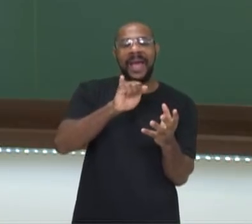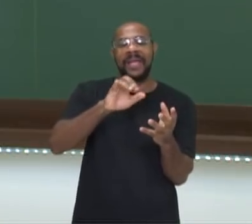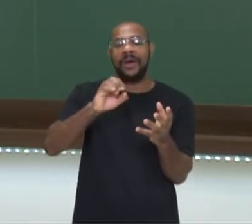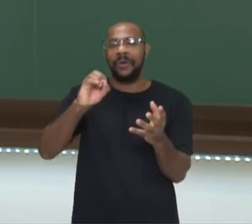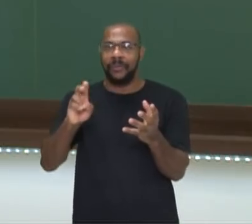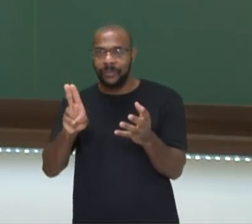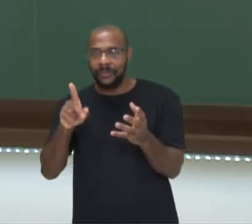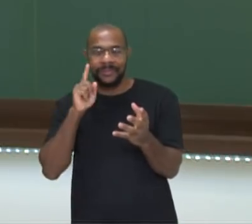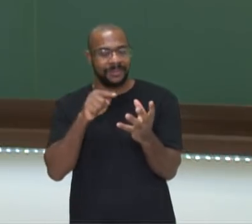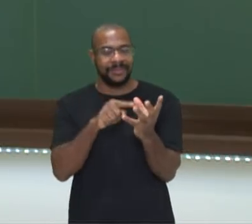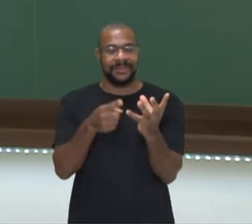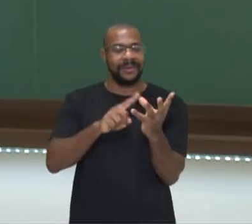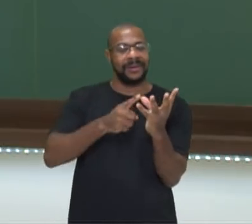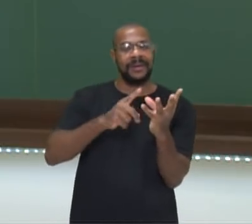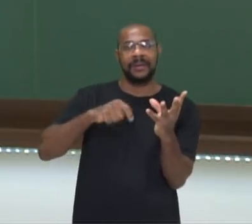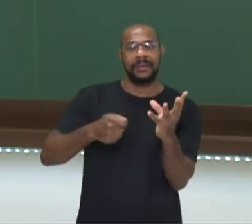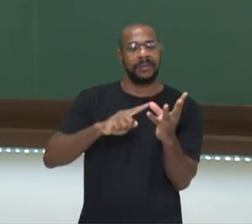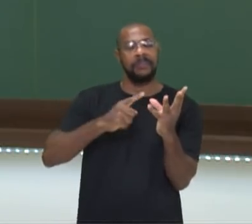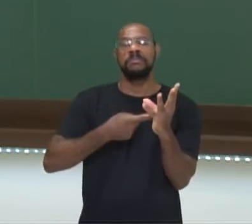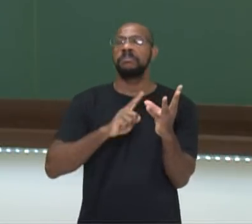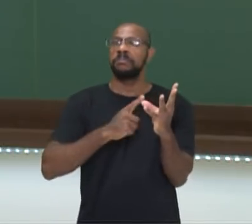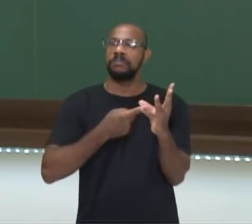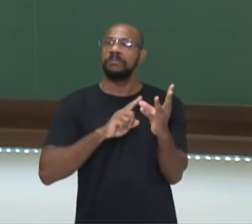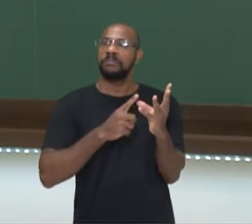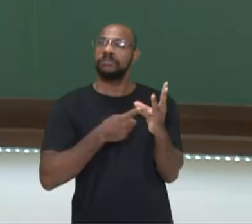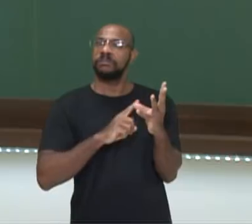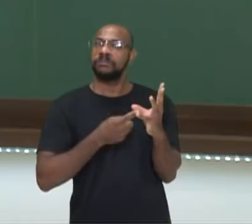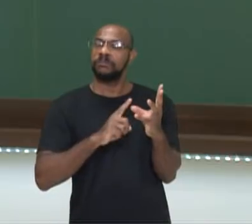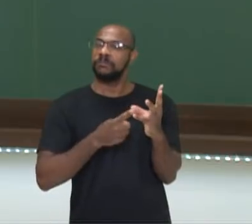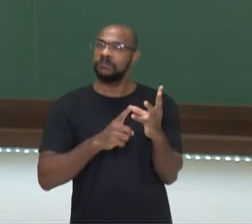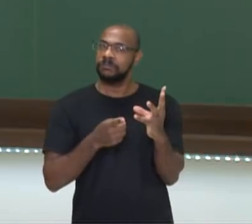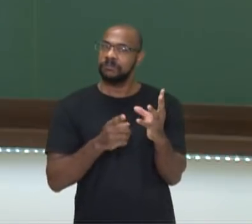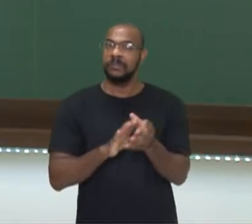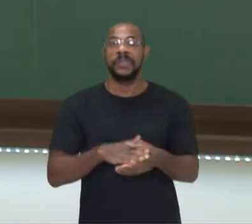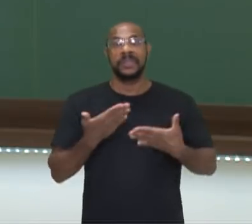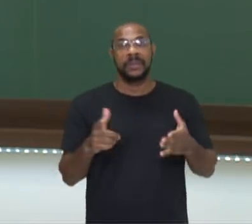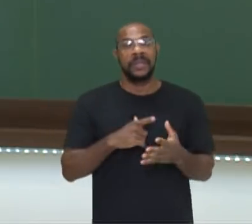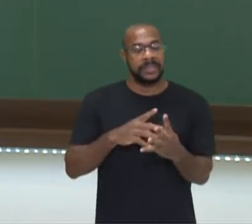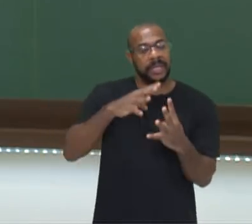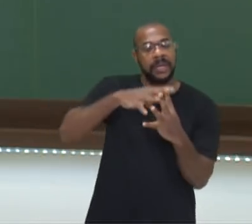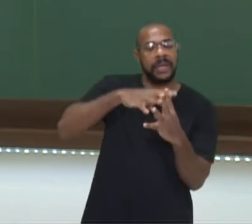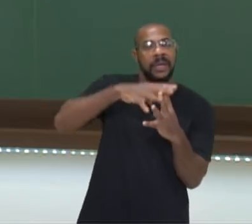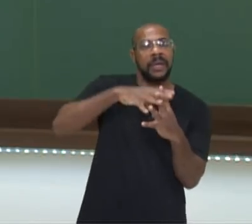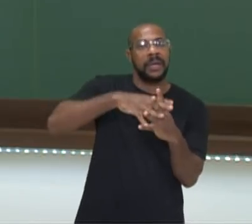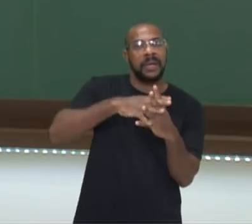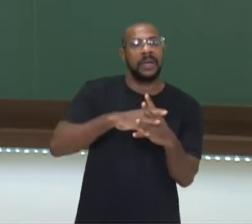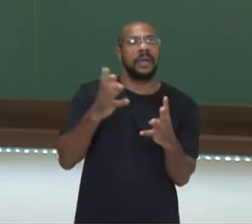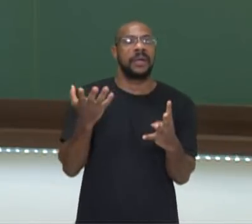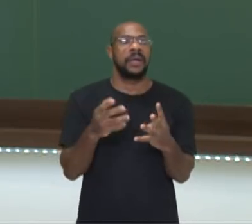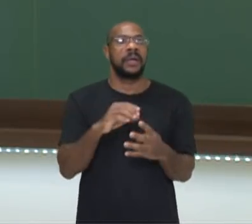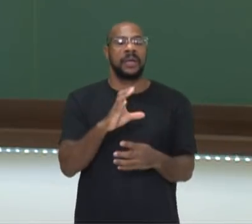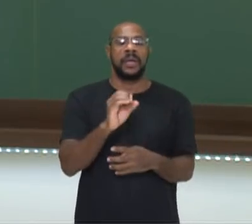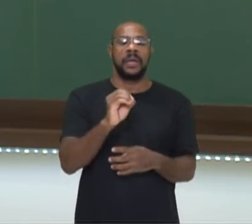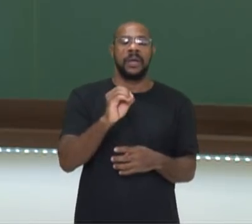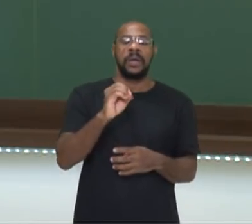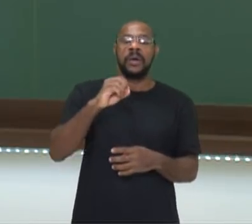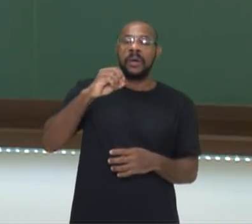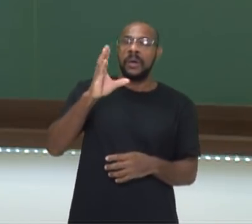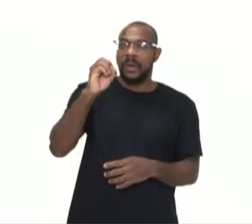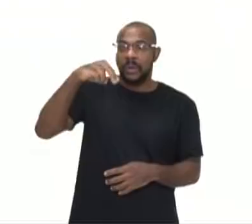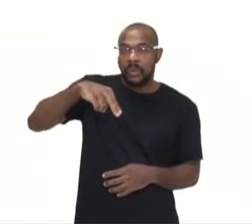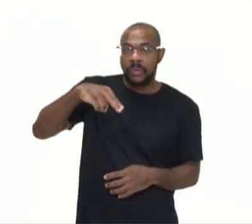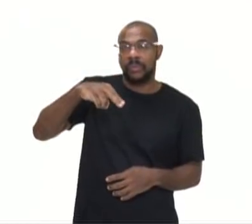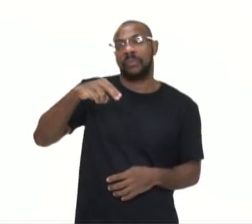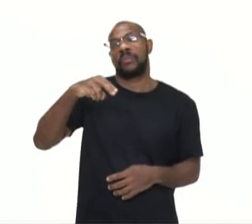aliteração consiste na repetição do som da consoante. E a assonância,